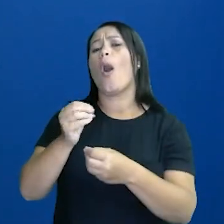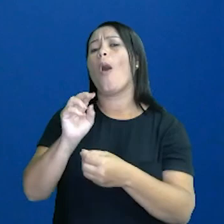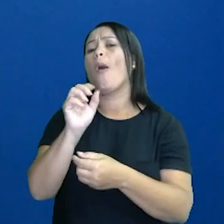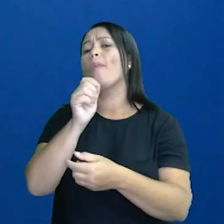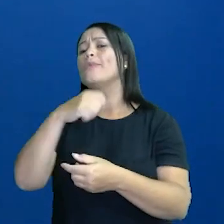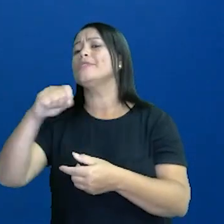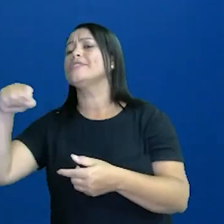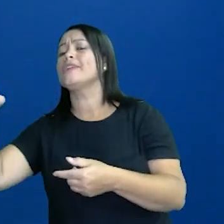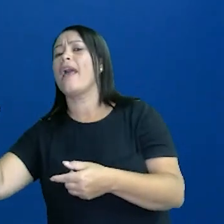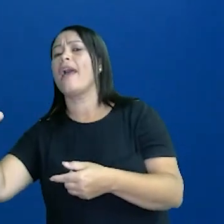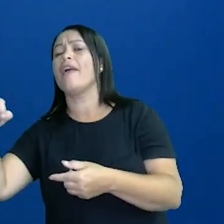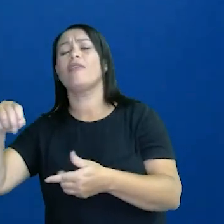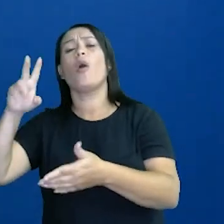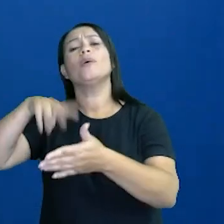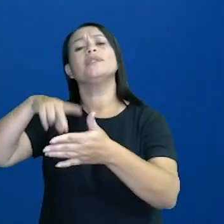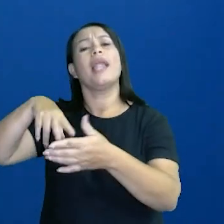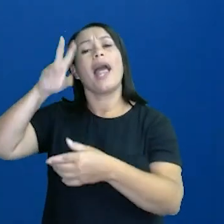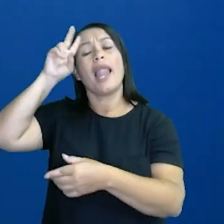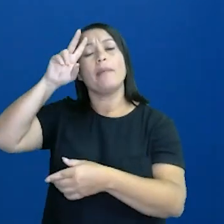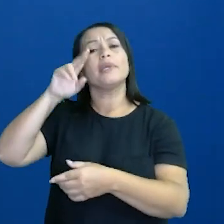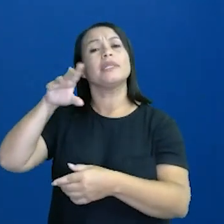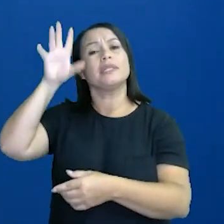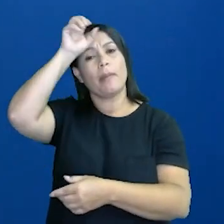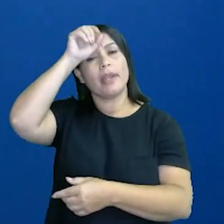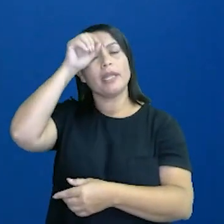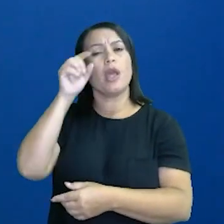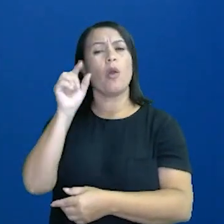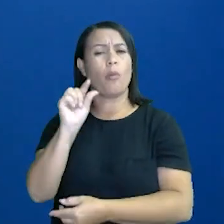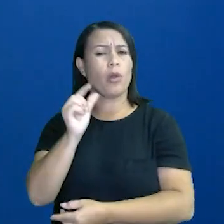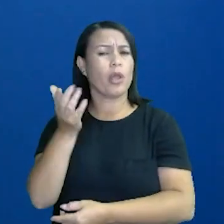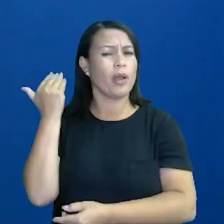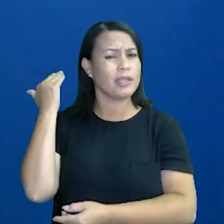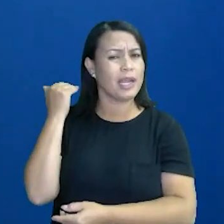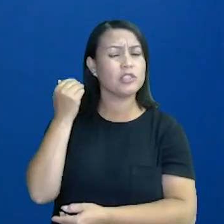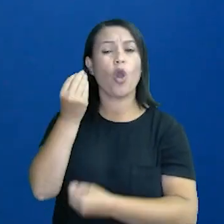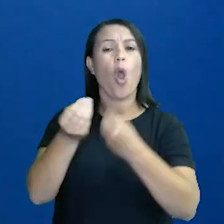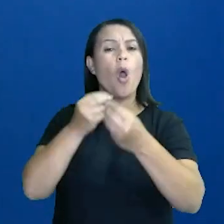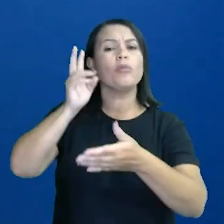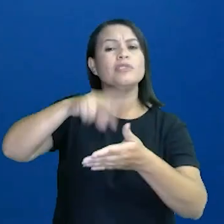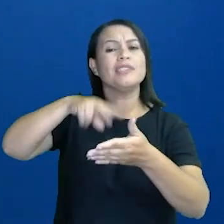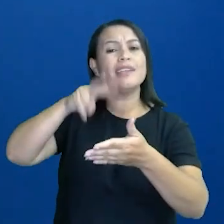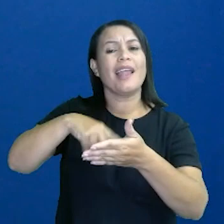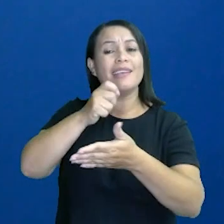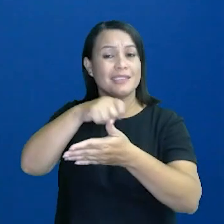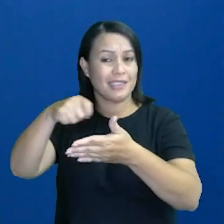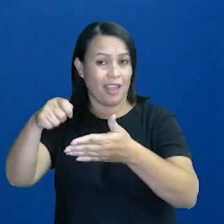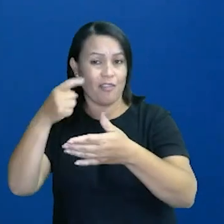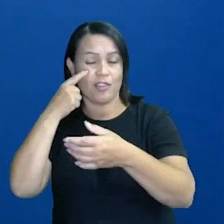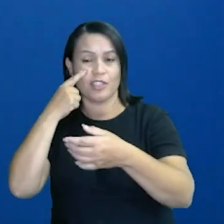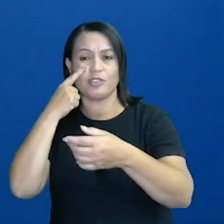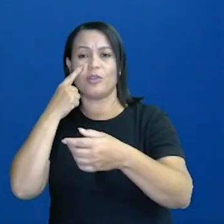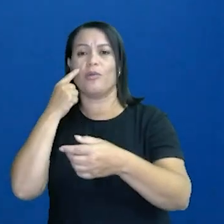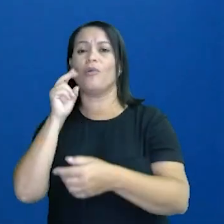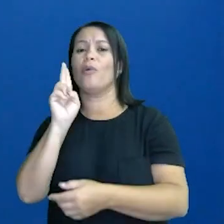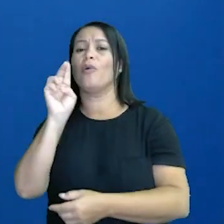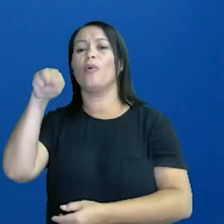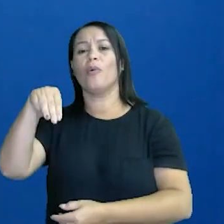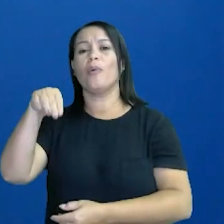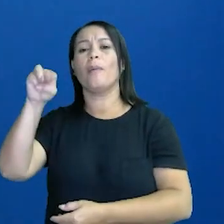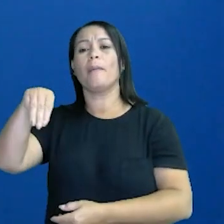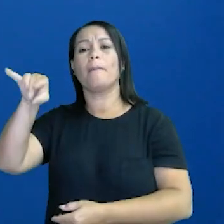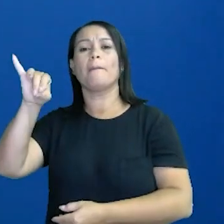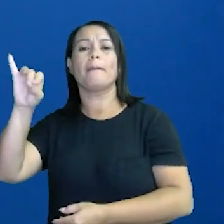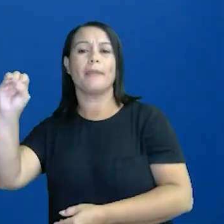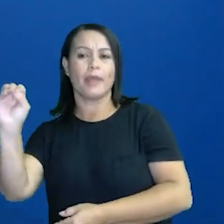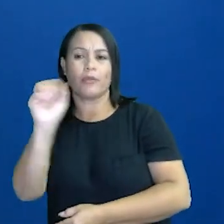lê? Lembra que a gente aprendeu há pouco tempo como é que se lê as frações? Aí você vai escrever aqui, ó, 1